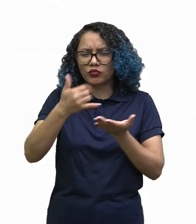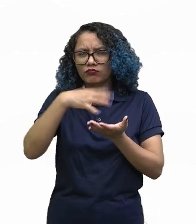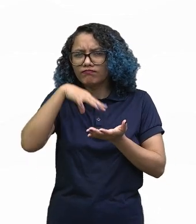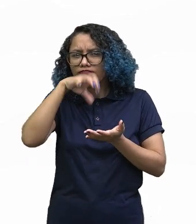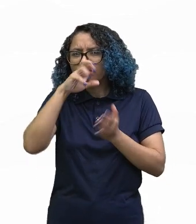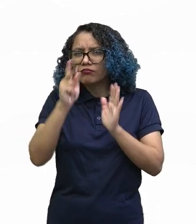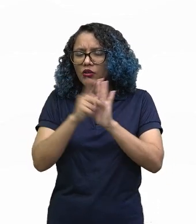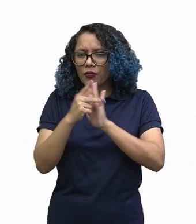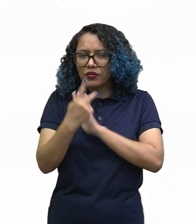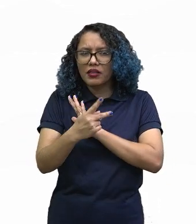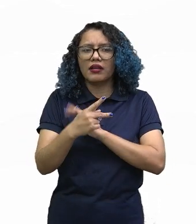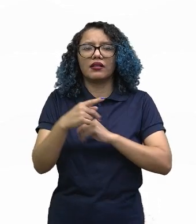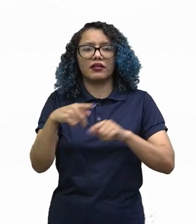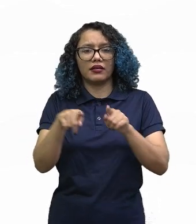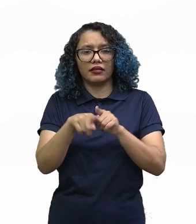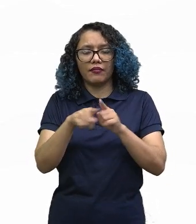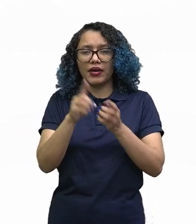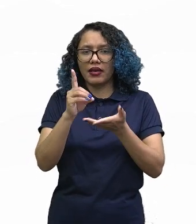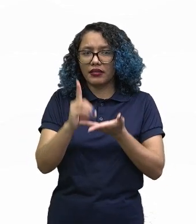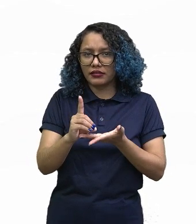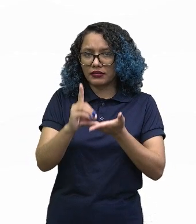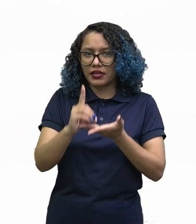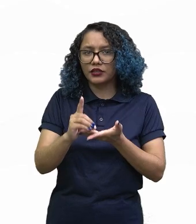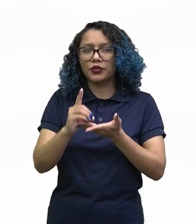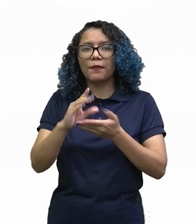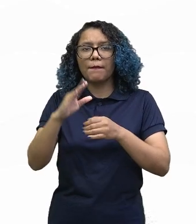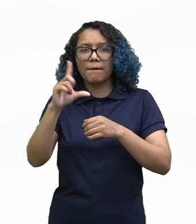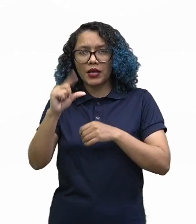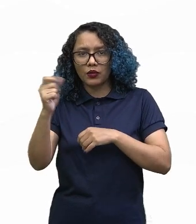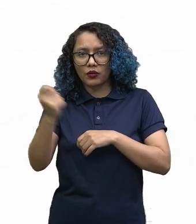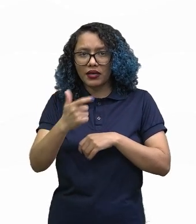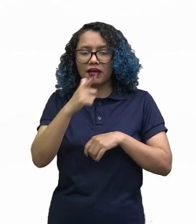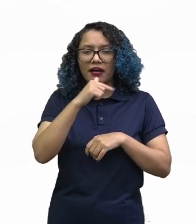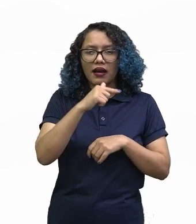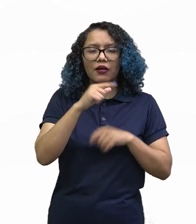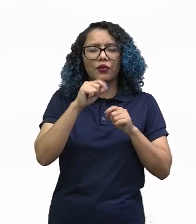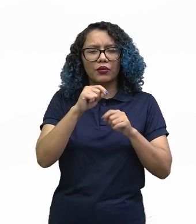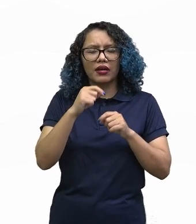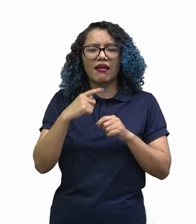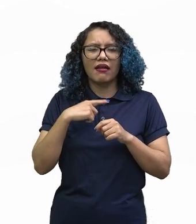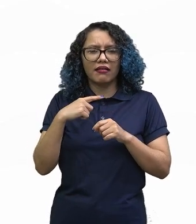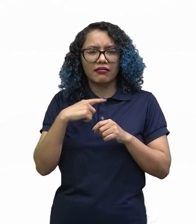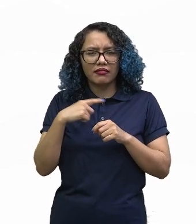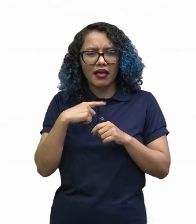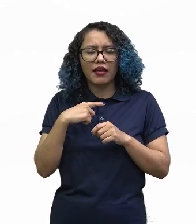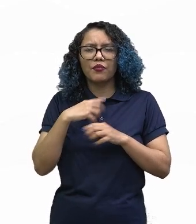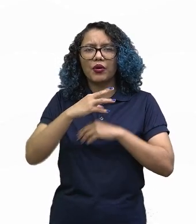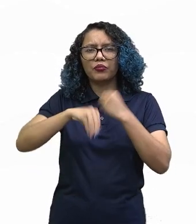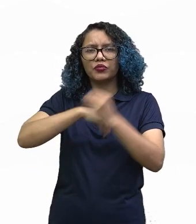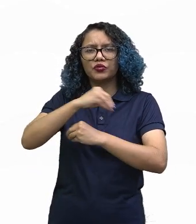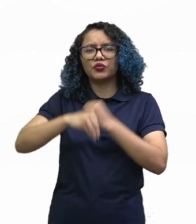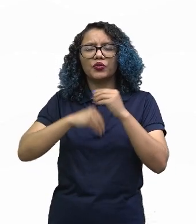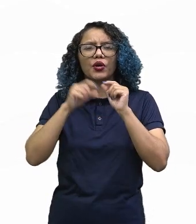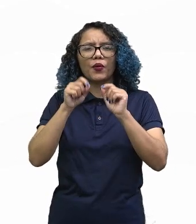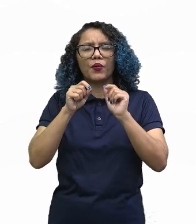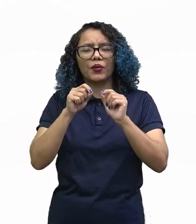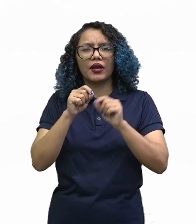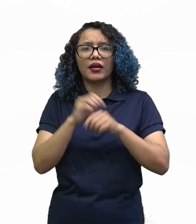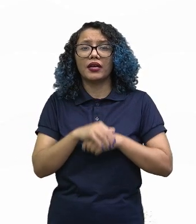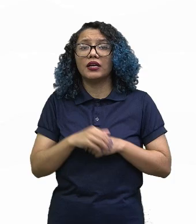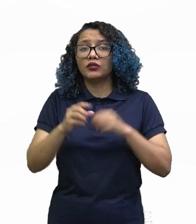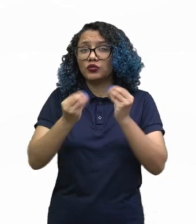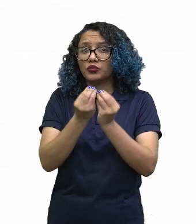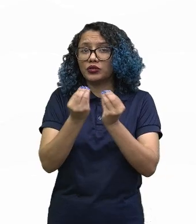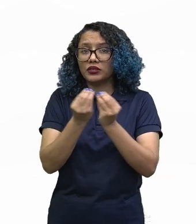característico e com densidade menor que da água. É uma mistura complexa de hidrocarbonetos, ou seja, de substâncias